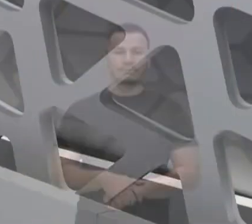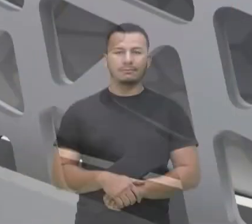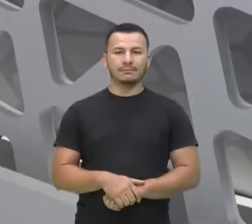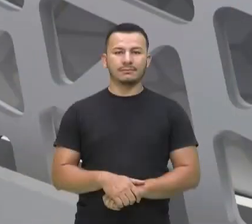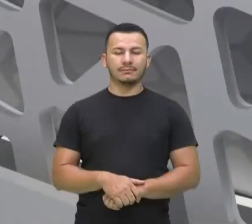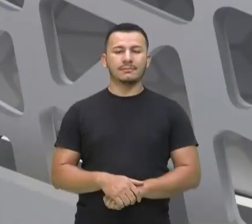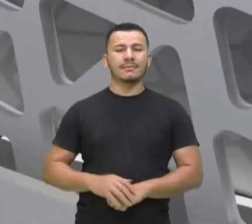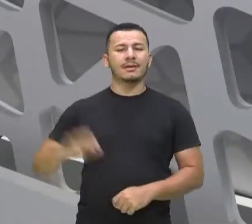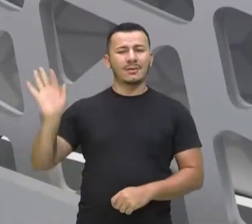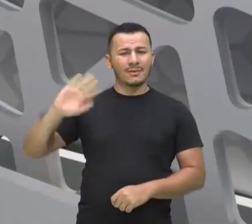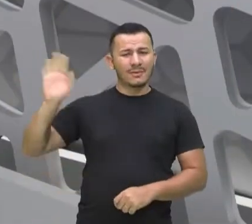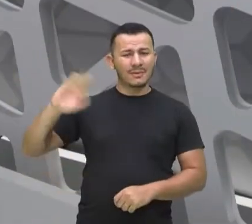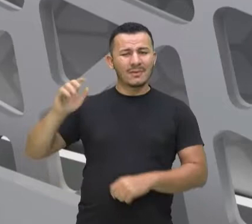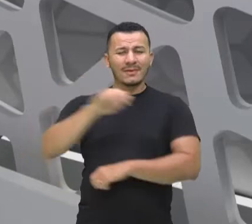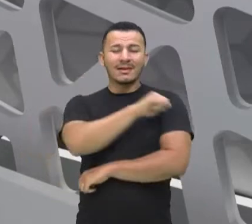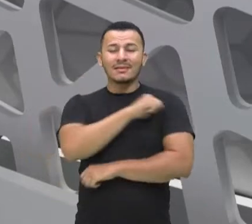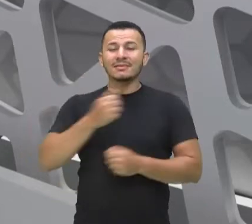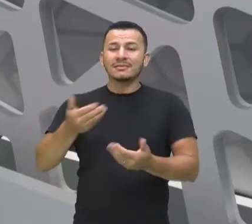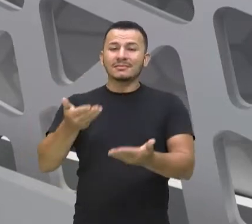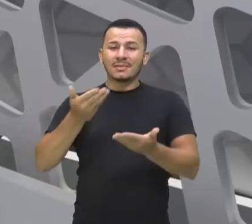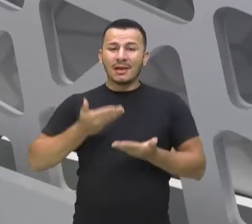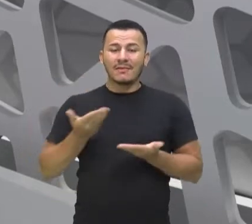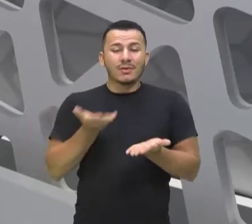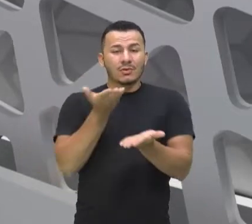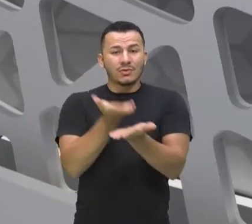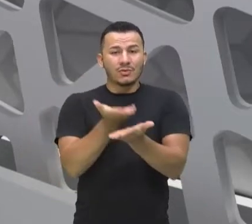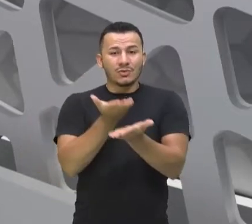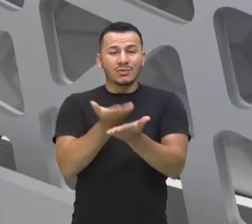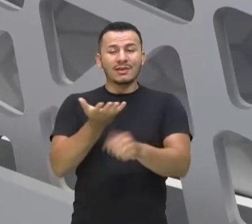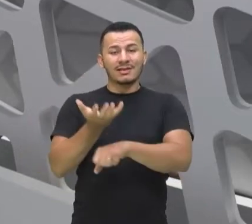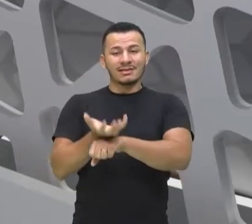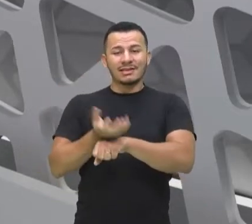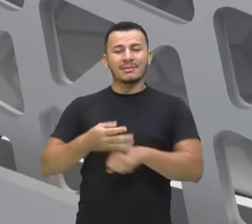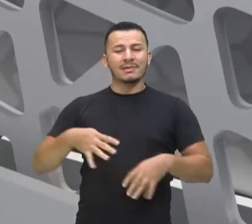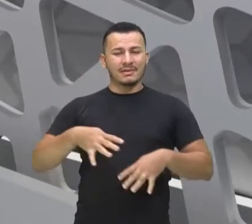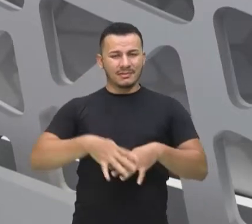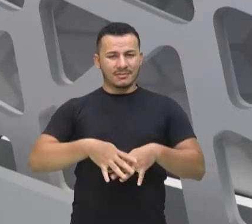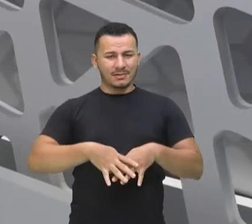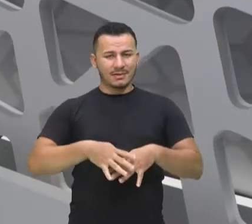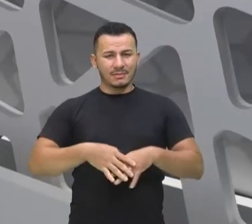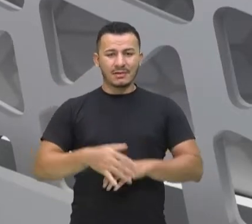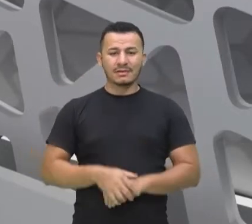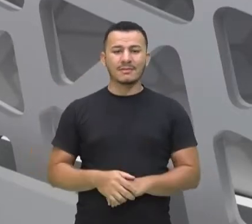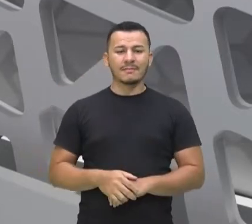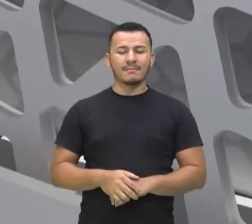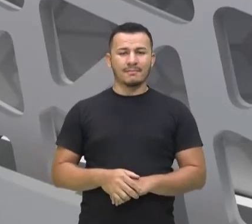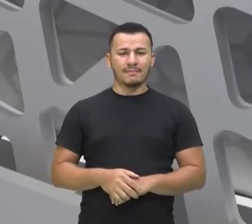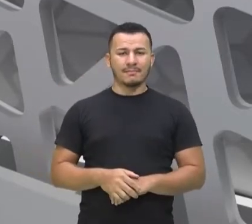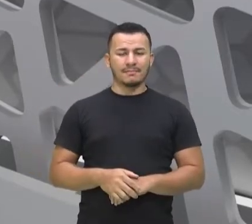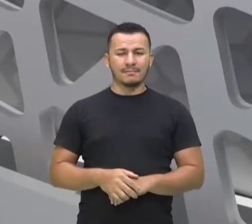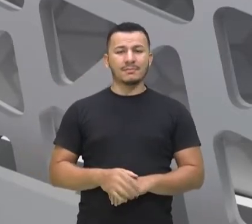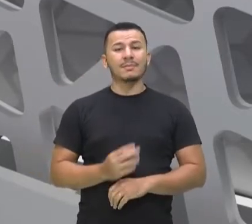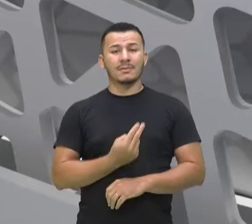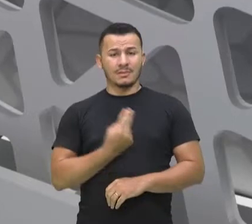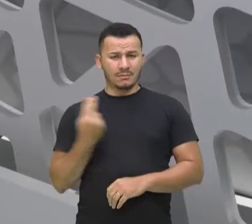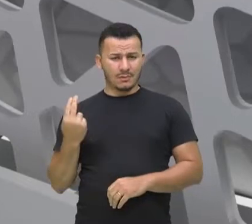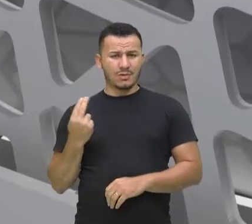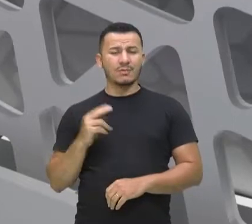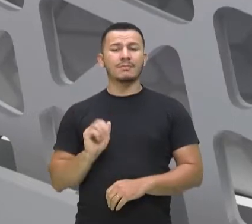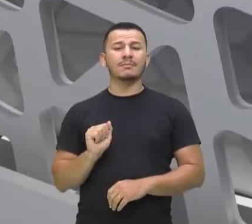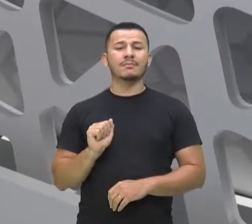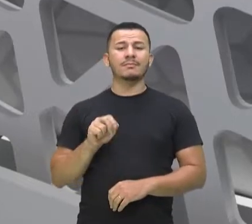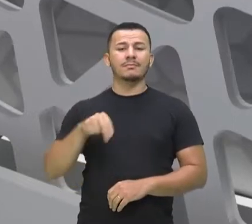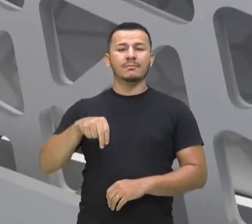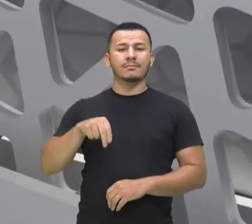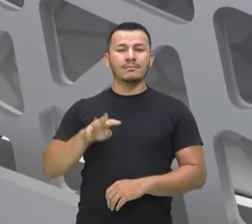Olá, alunos, sejam todos muito bem-vindos para mais uma aula de matemática. Aqui comigo, né, professor Antônio